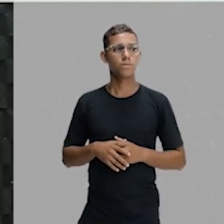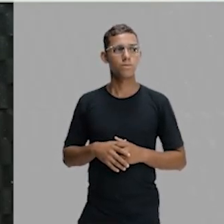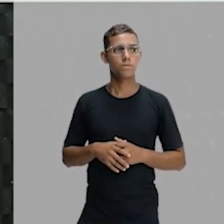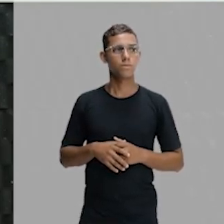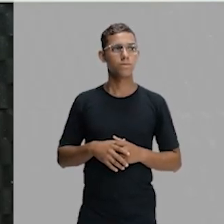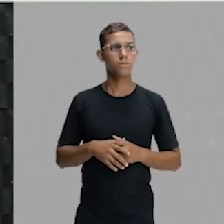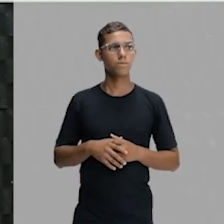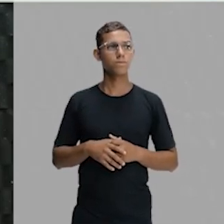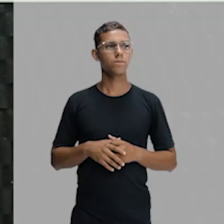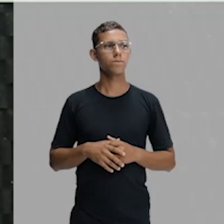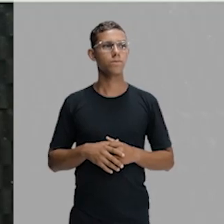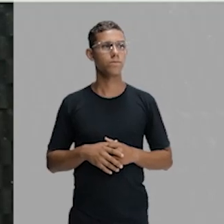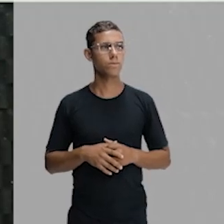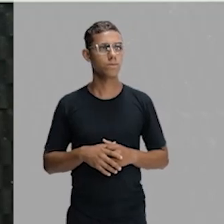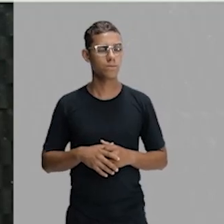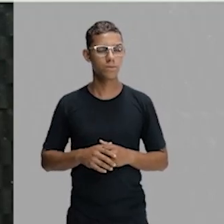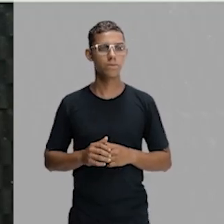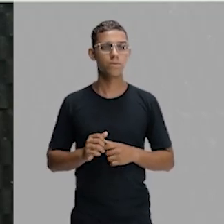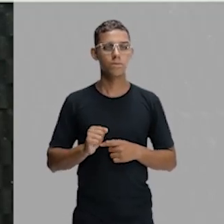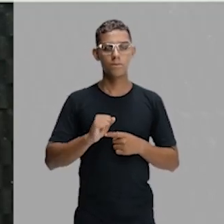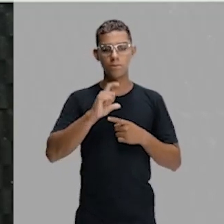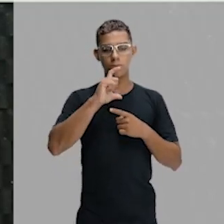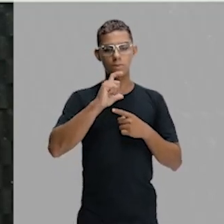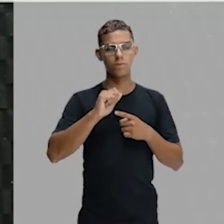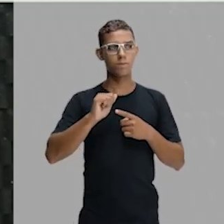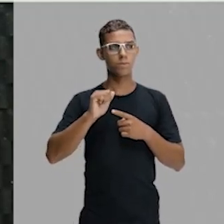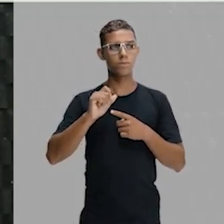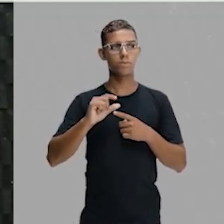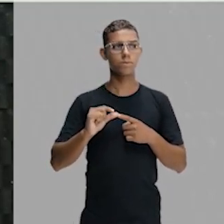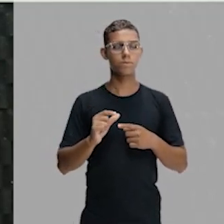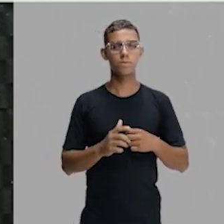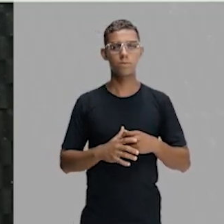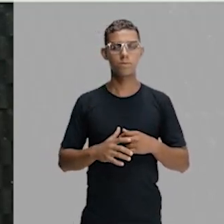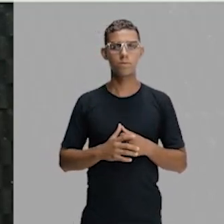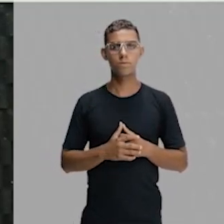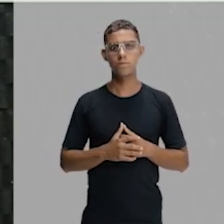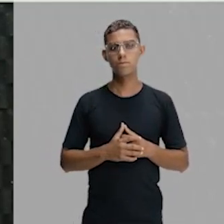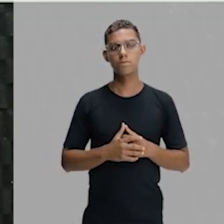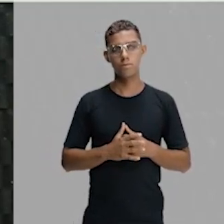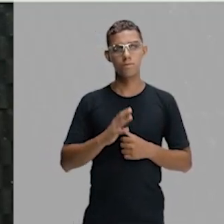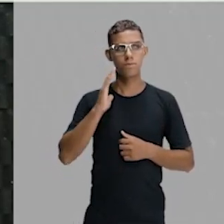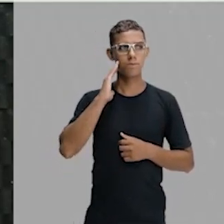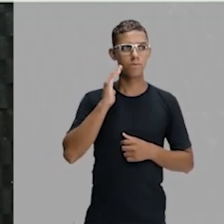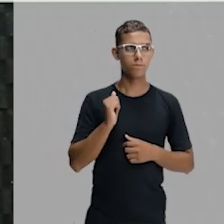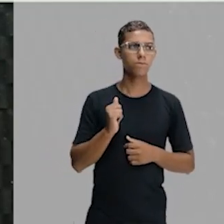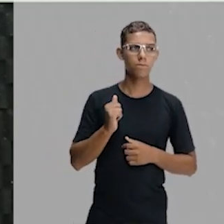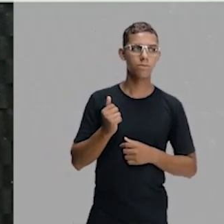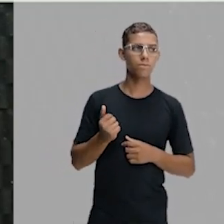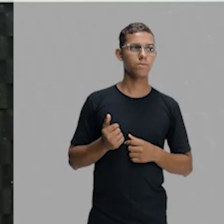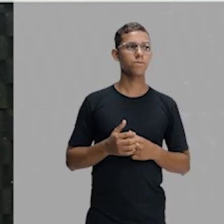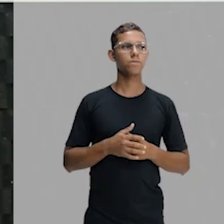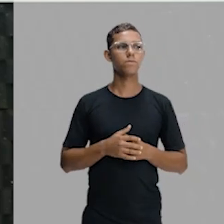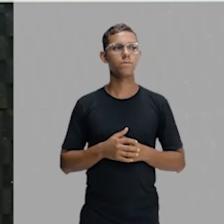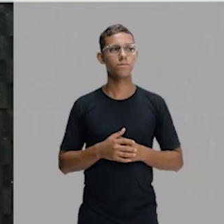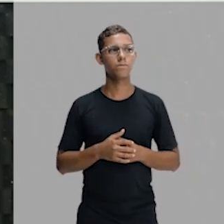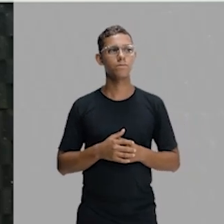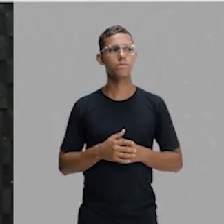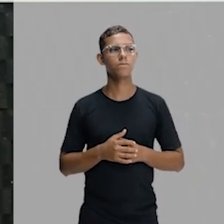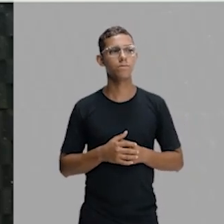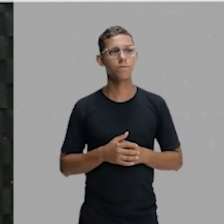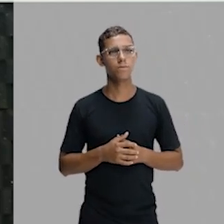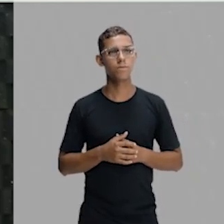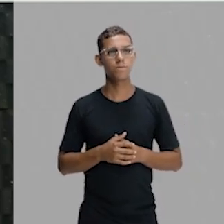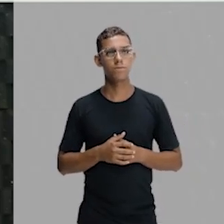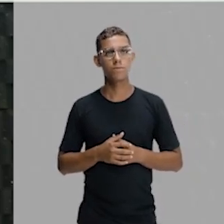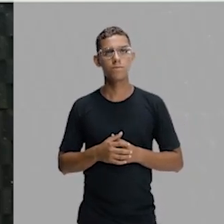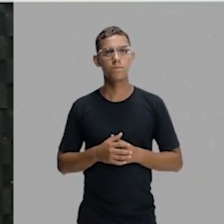né, azão, azinho, e cruzou entre si. Desse cruzamento aqui a gente já sabe. Vai gerar azão-azão,